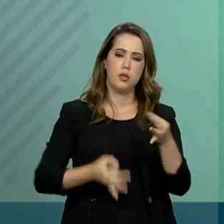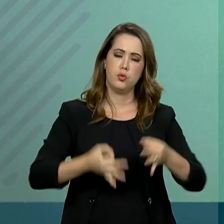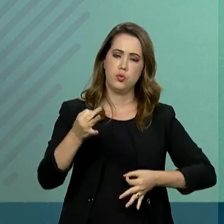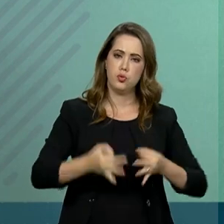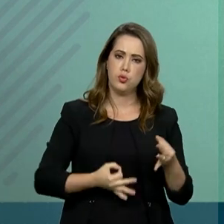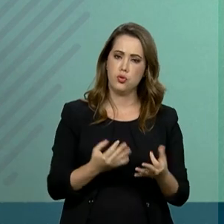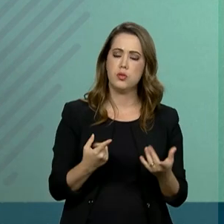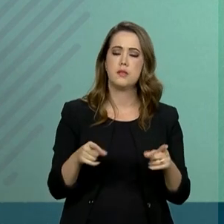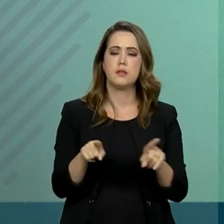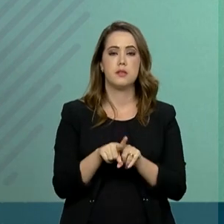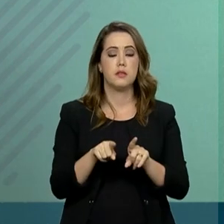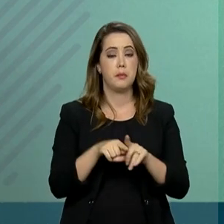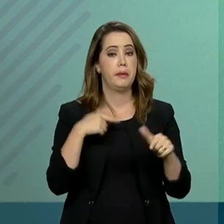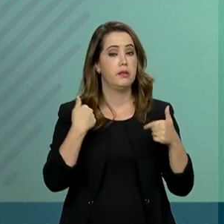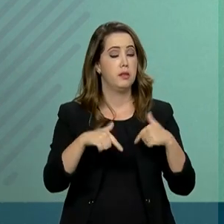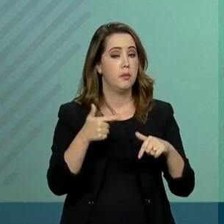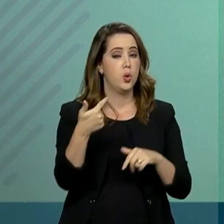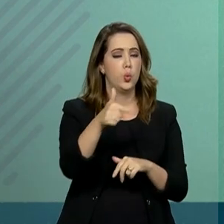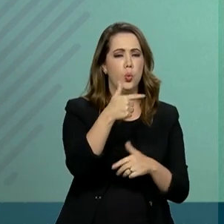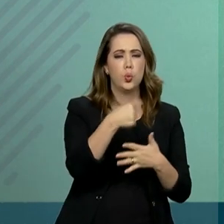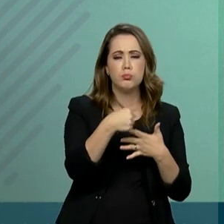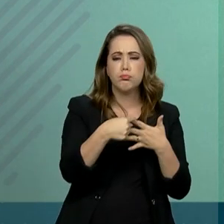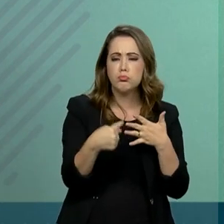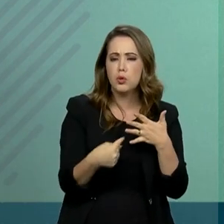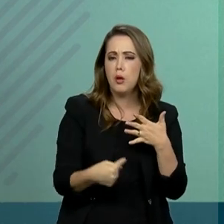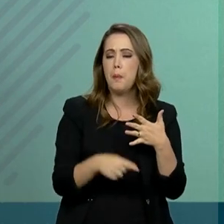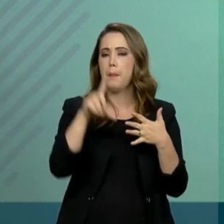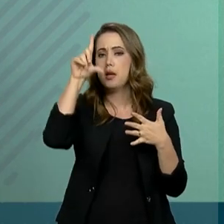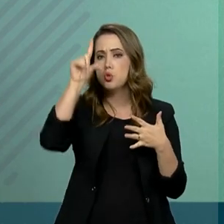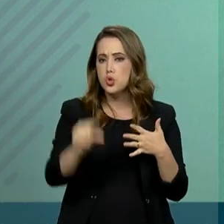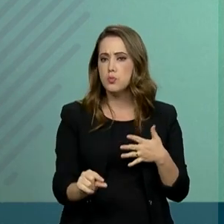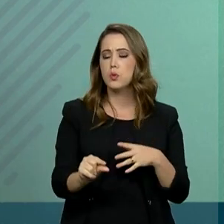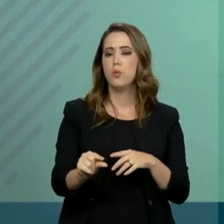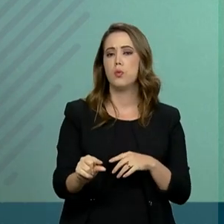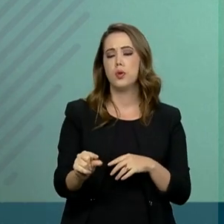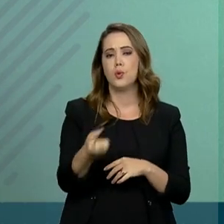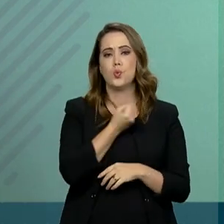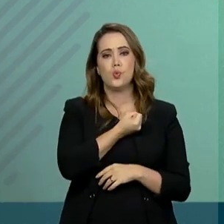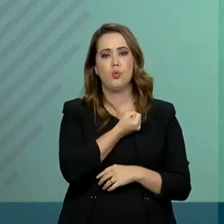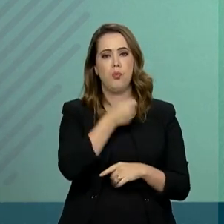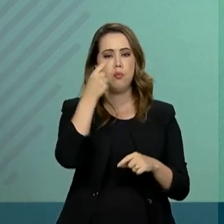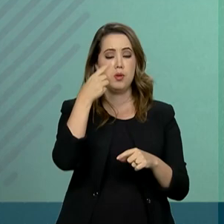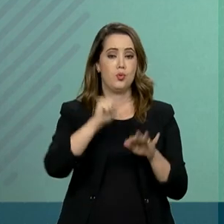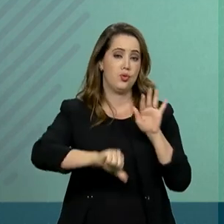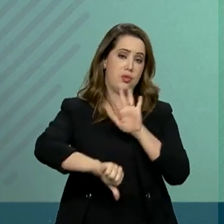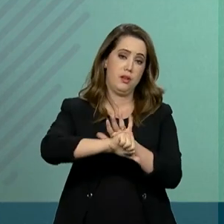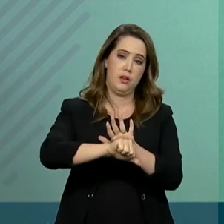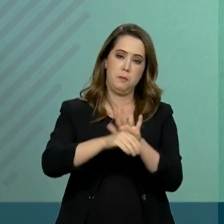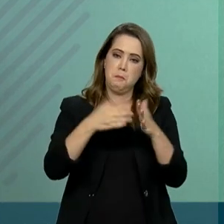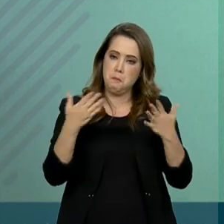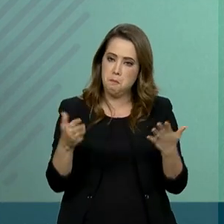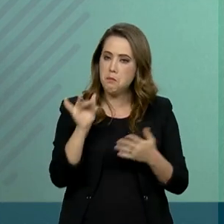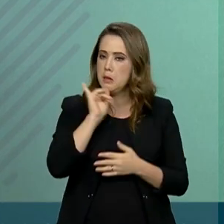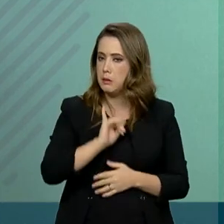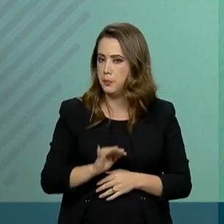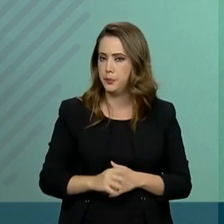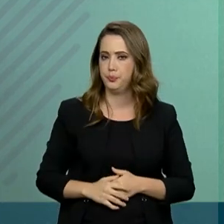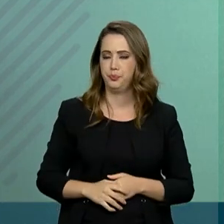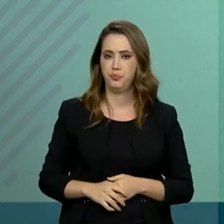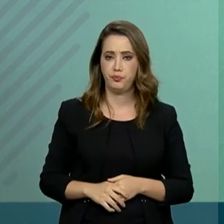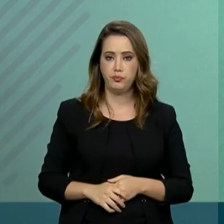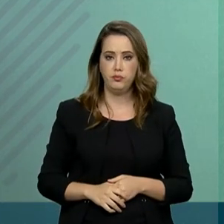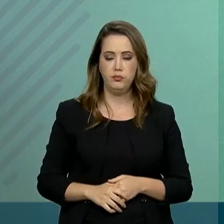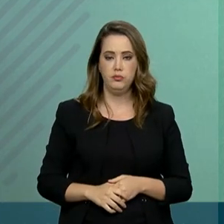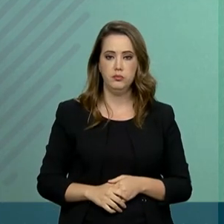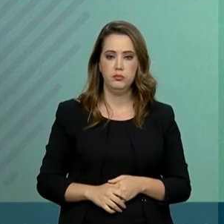já adotou diversas medidas para reduzir os índices de criminalidade tais como a